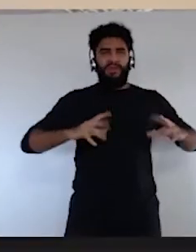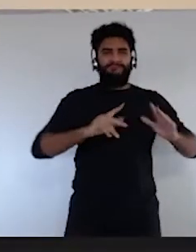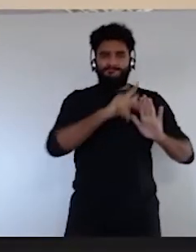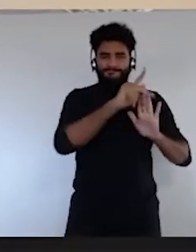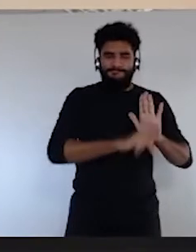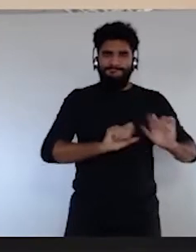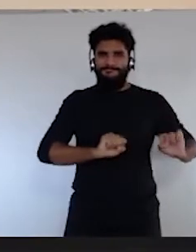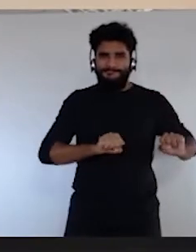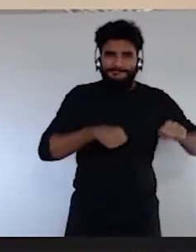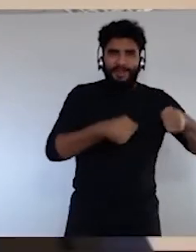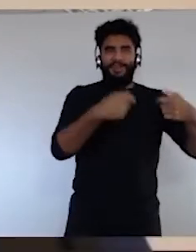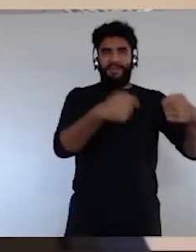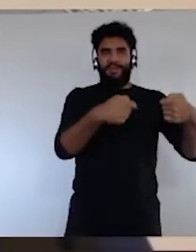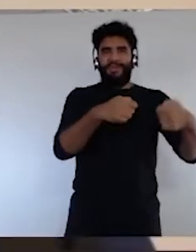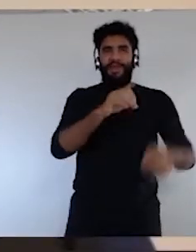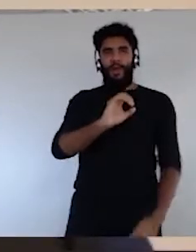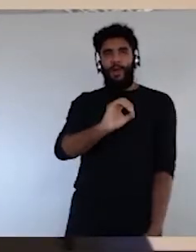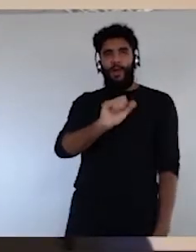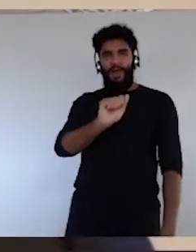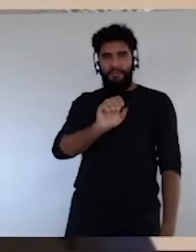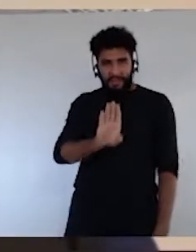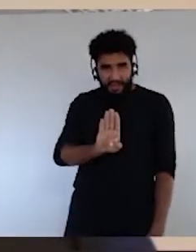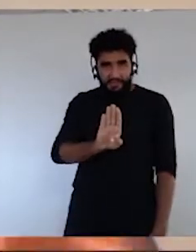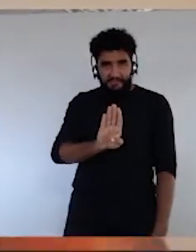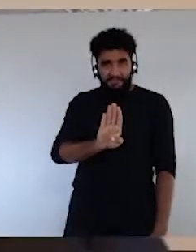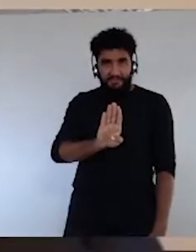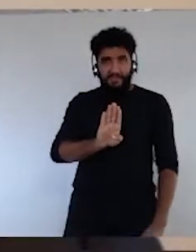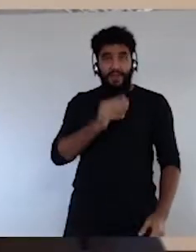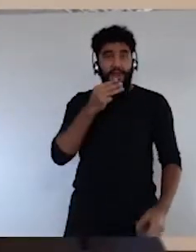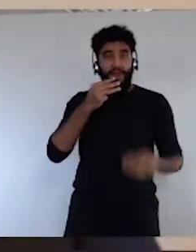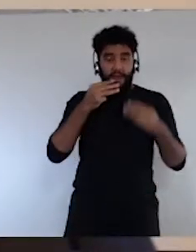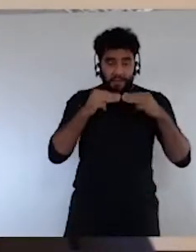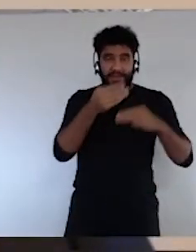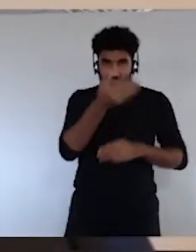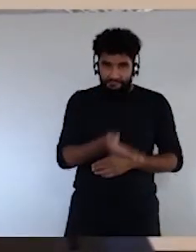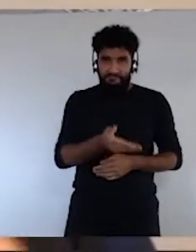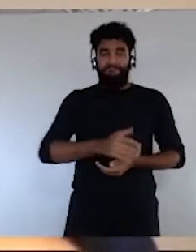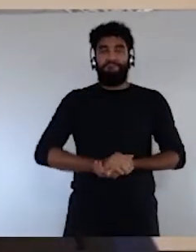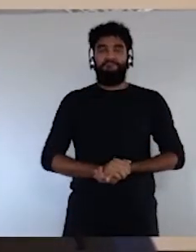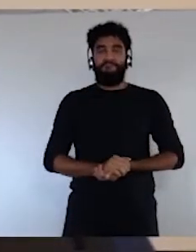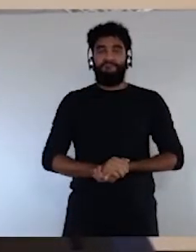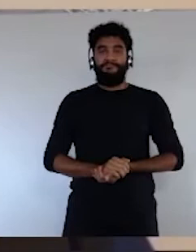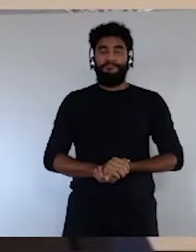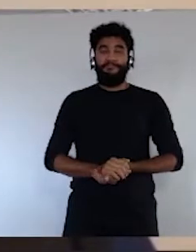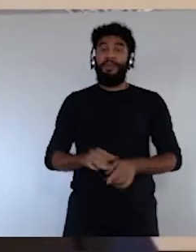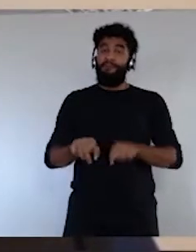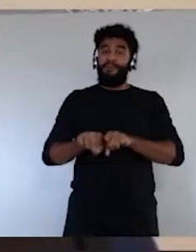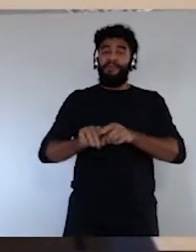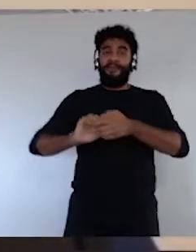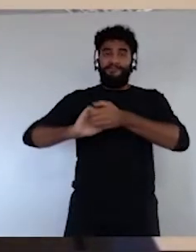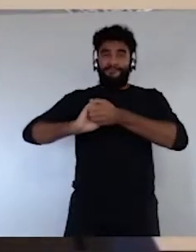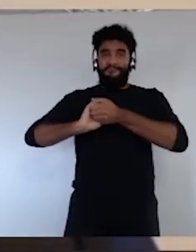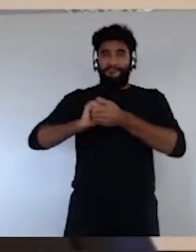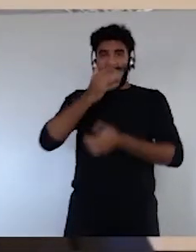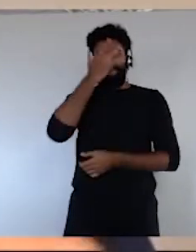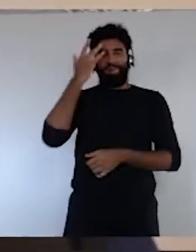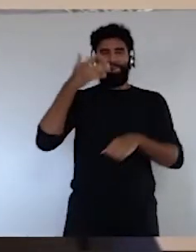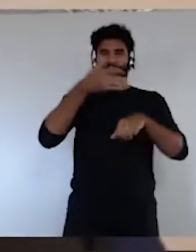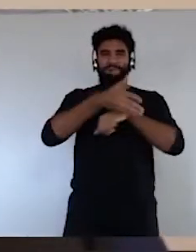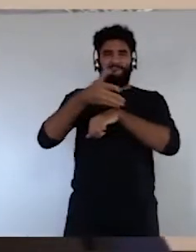às missões que a OAB tem na sua conduta. Quero saudar também os nossos